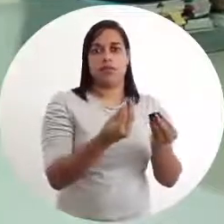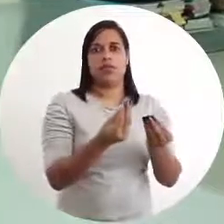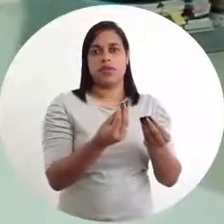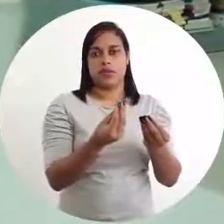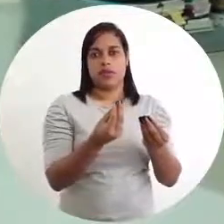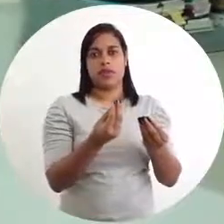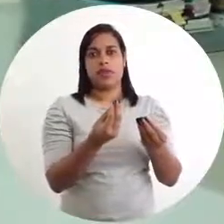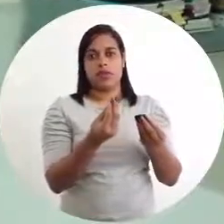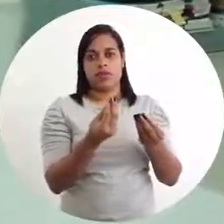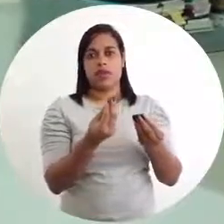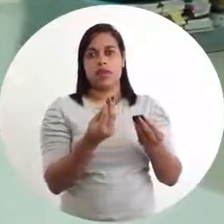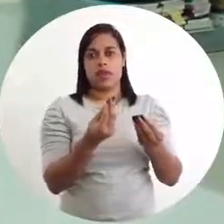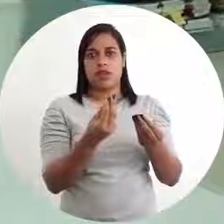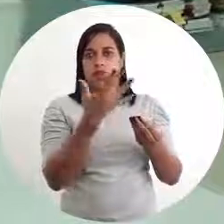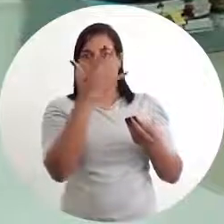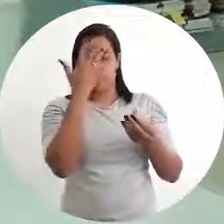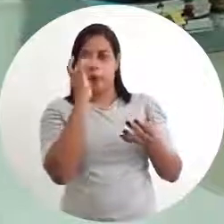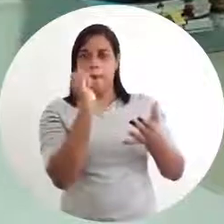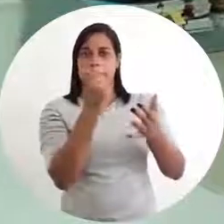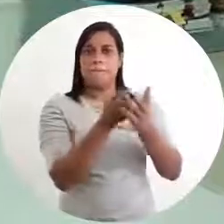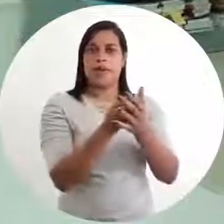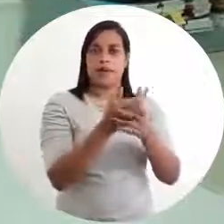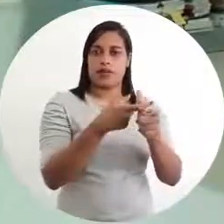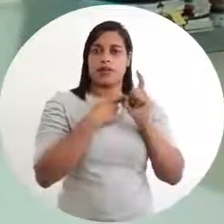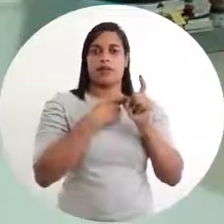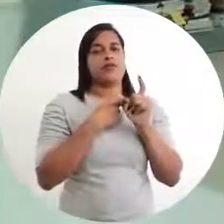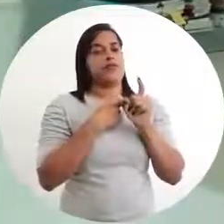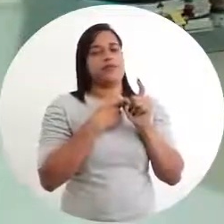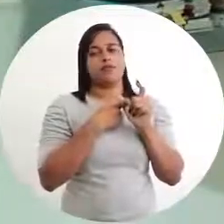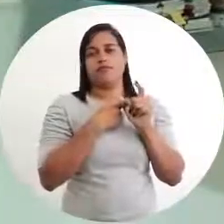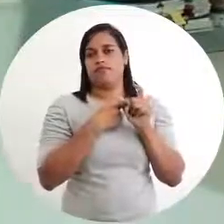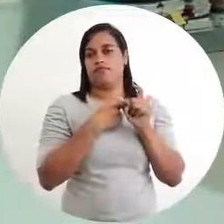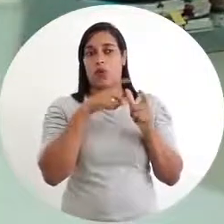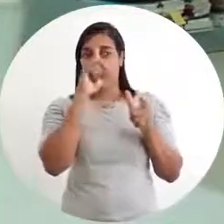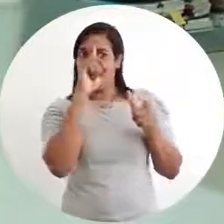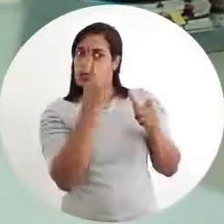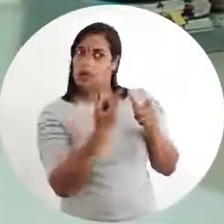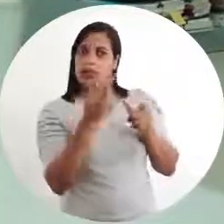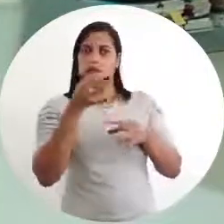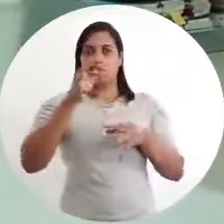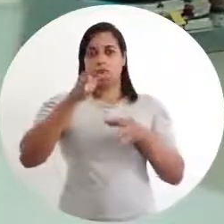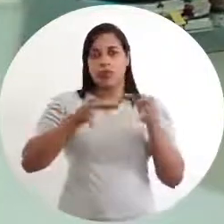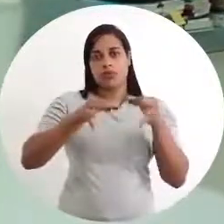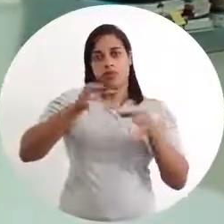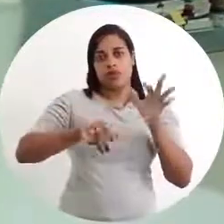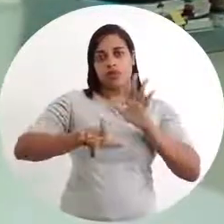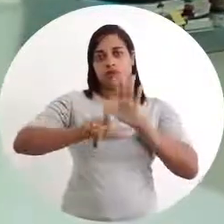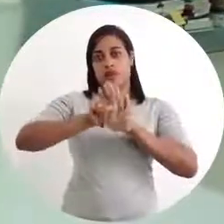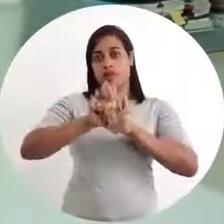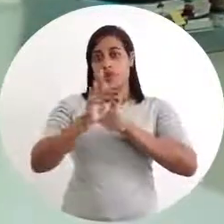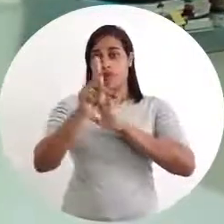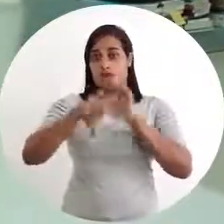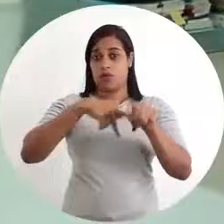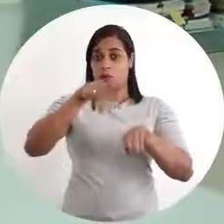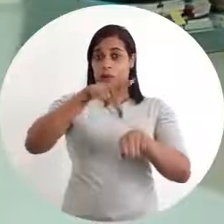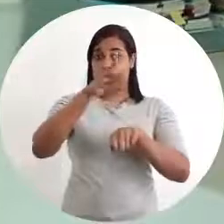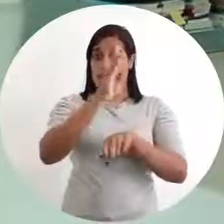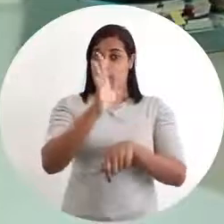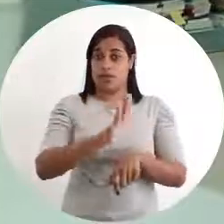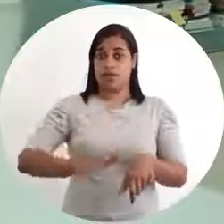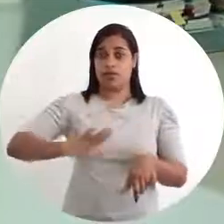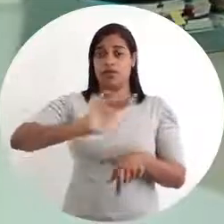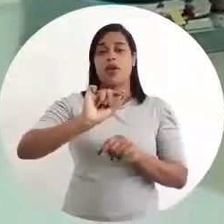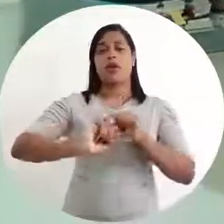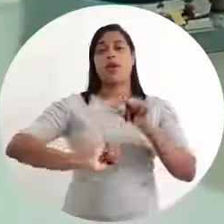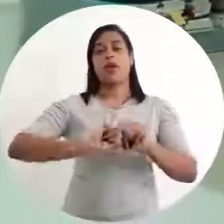né? Para quem ela deve, para pagar as dívidas dela. O nosso ordenamento jurídico, as leis do nosso país, eles